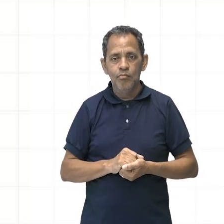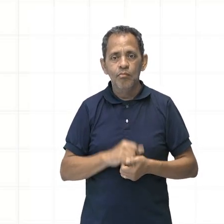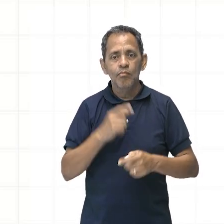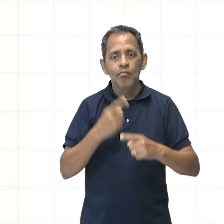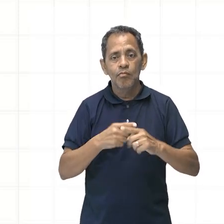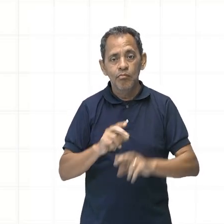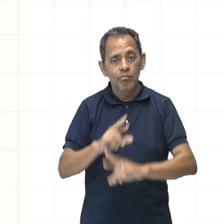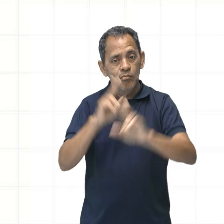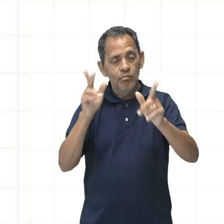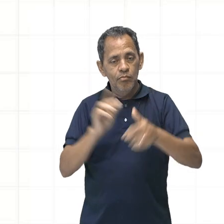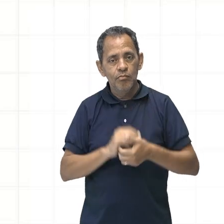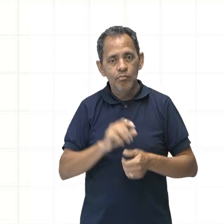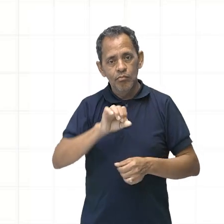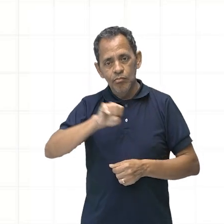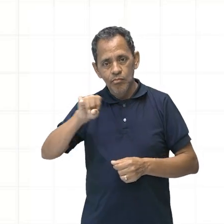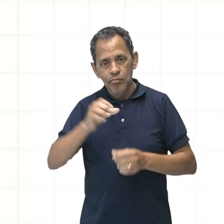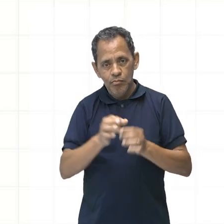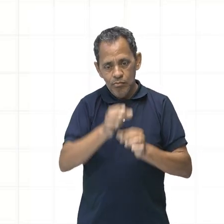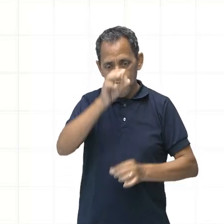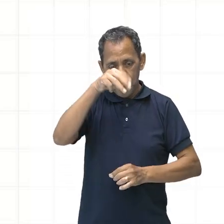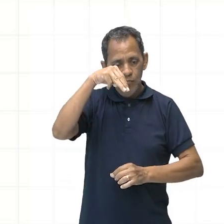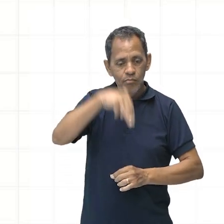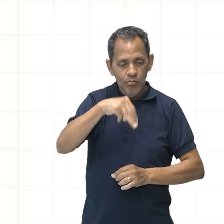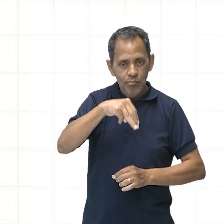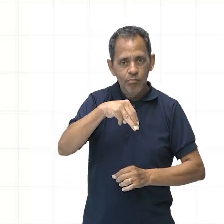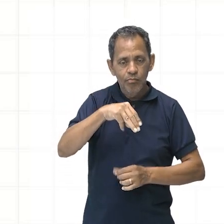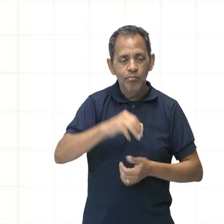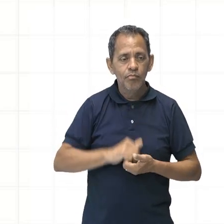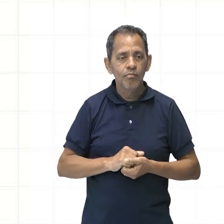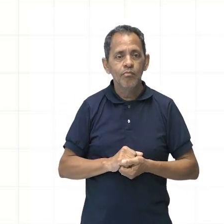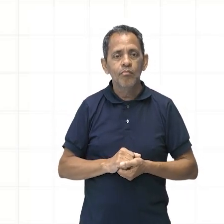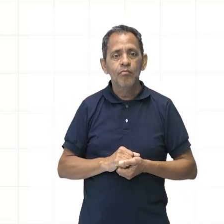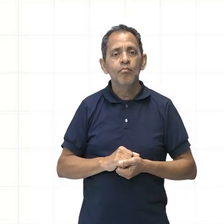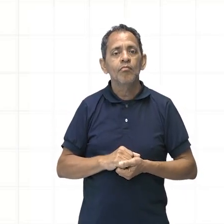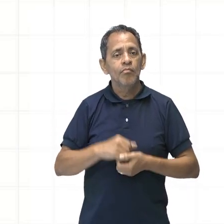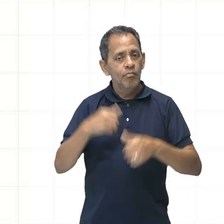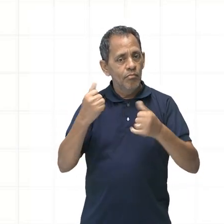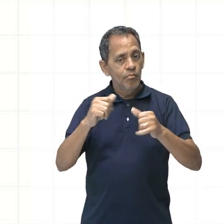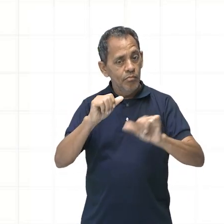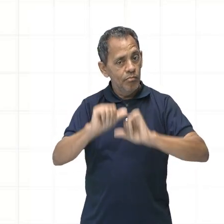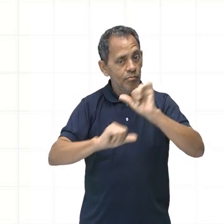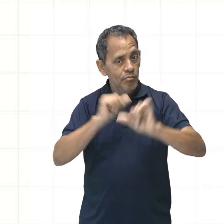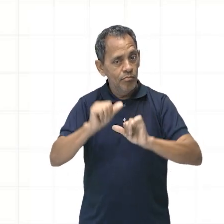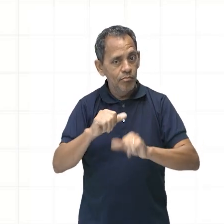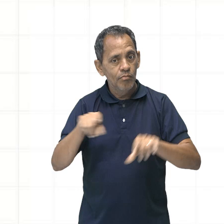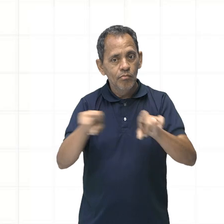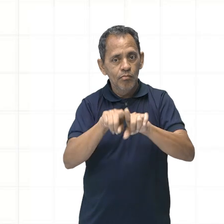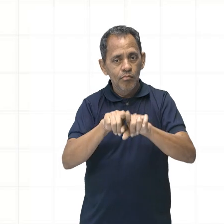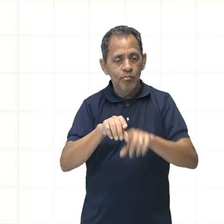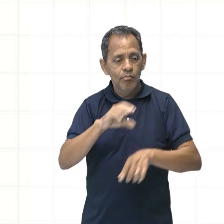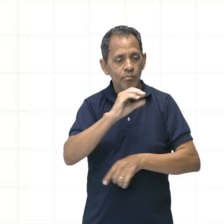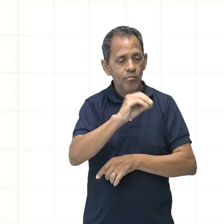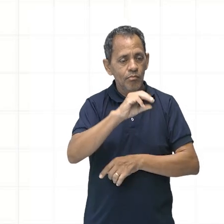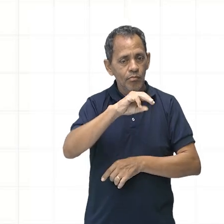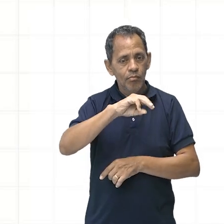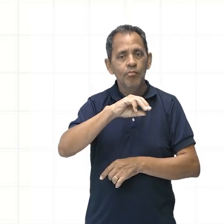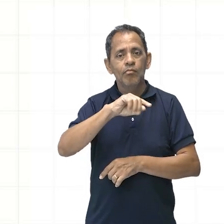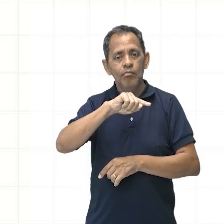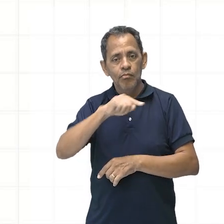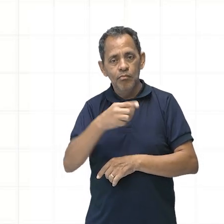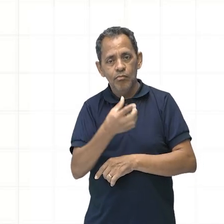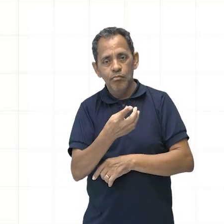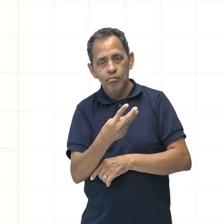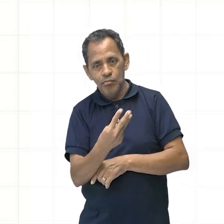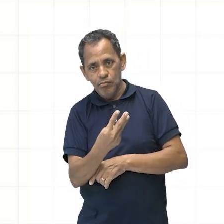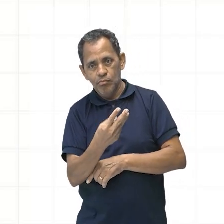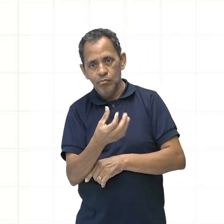altura está em metro, então, ao invés de trabalhar com 36 centímetros, vamos trabalhar com 0,36